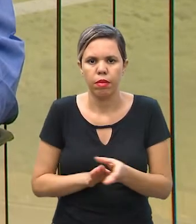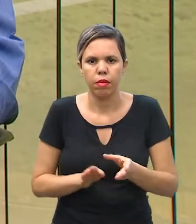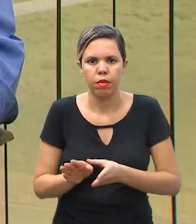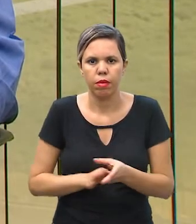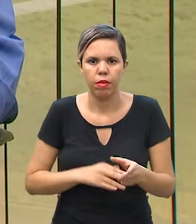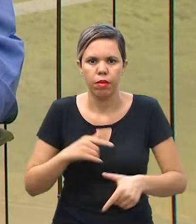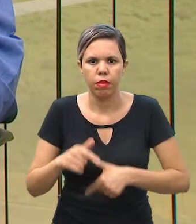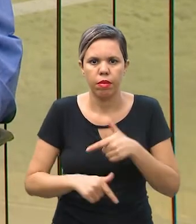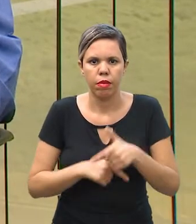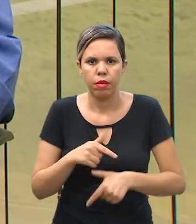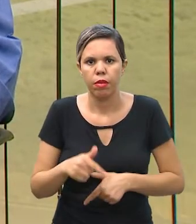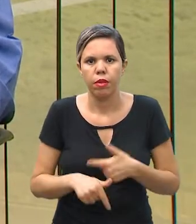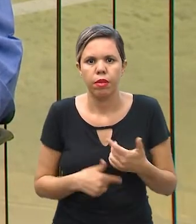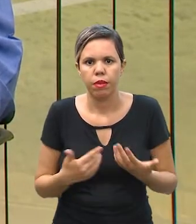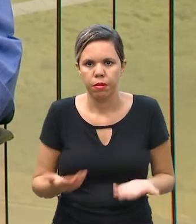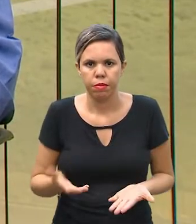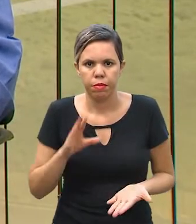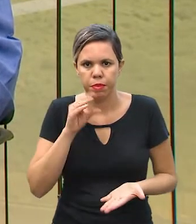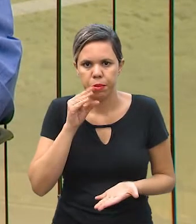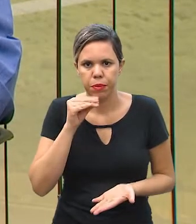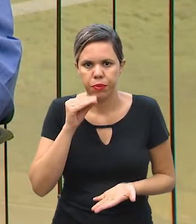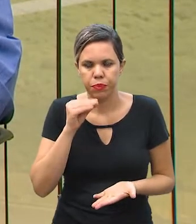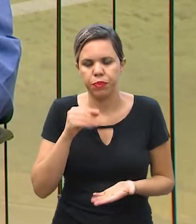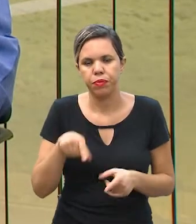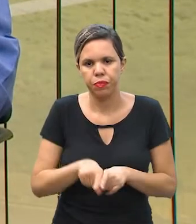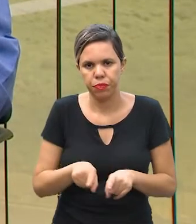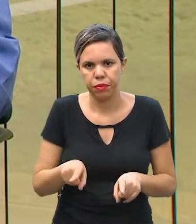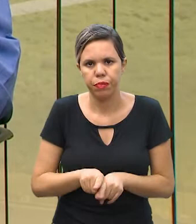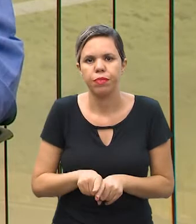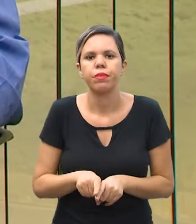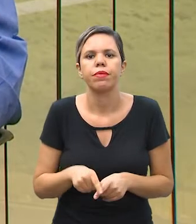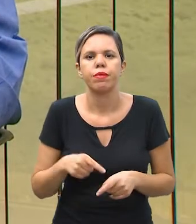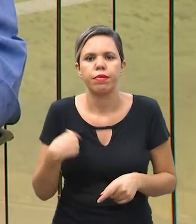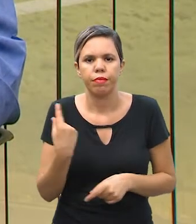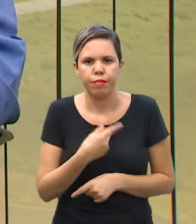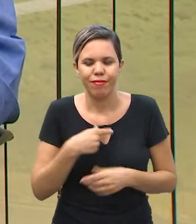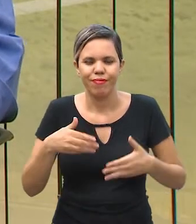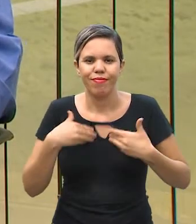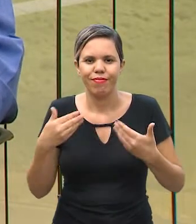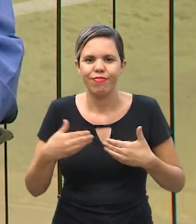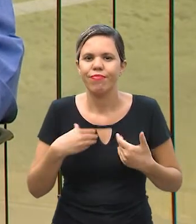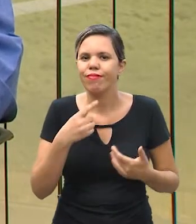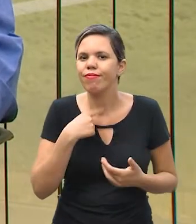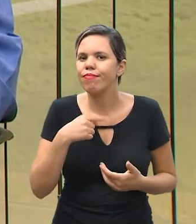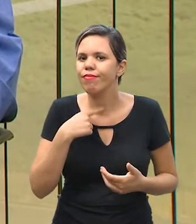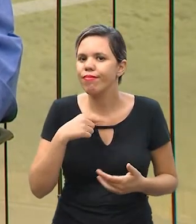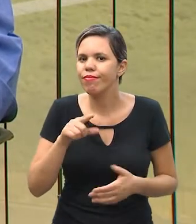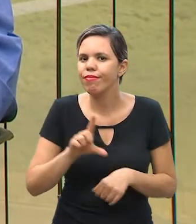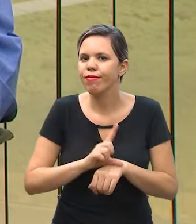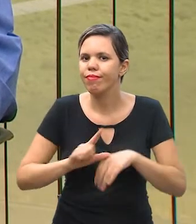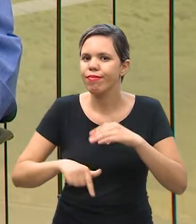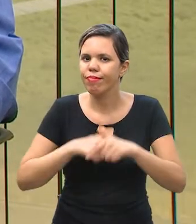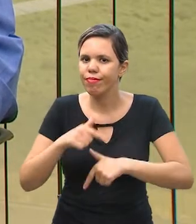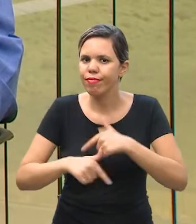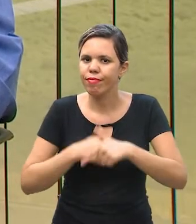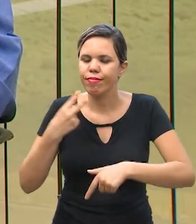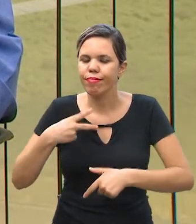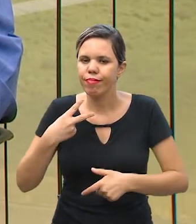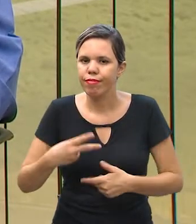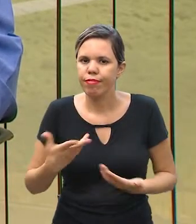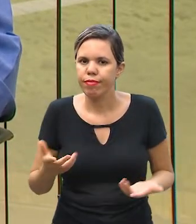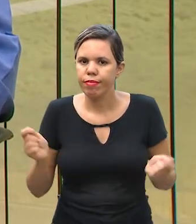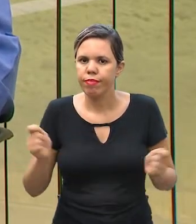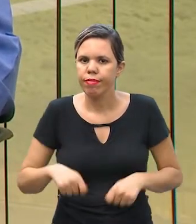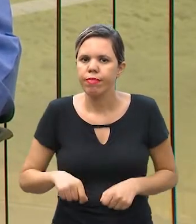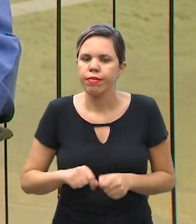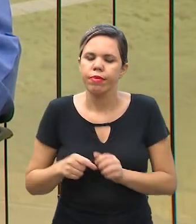os conselheiros, com os trabalhadores, e estamos bastante animados, né, nessa legislatura para fazer um